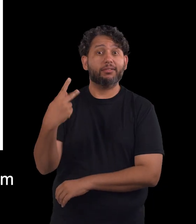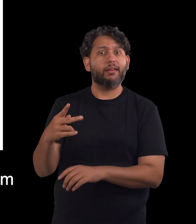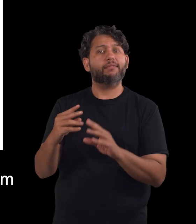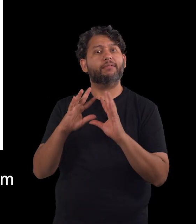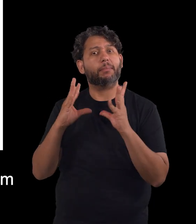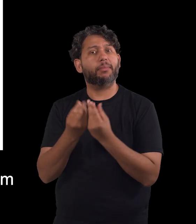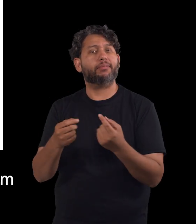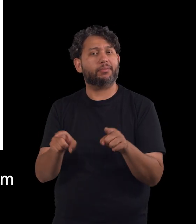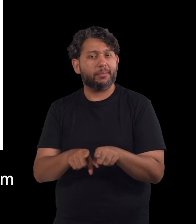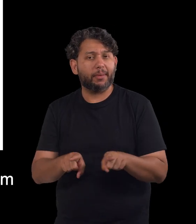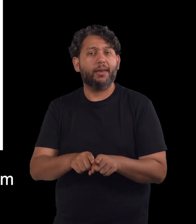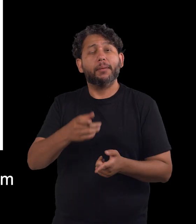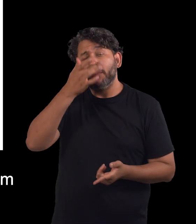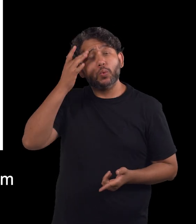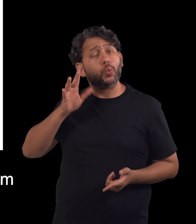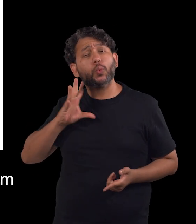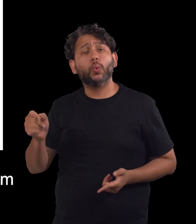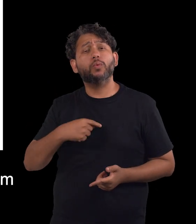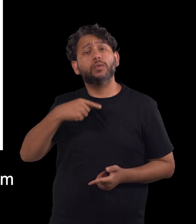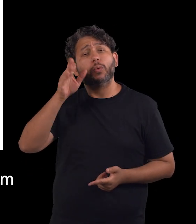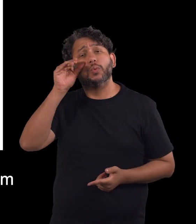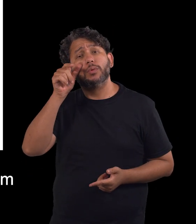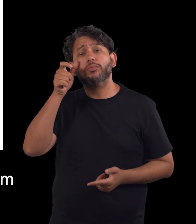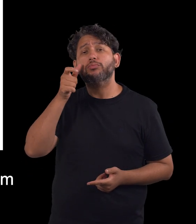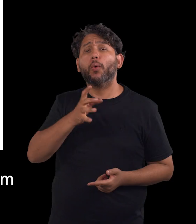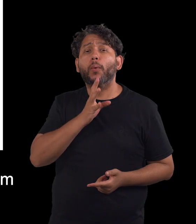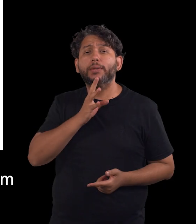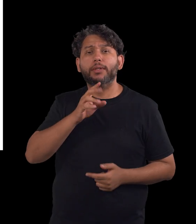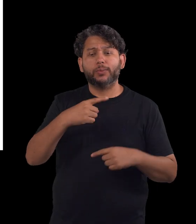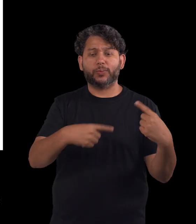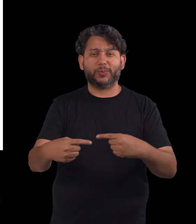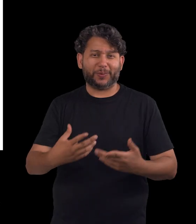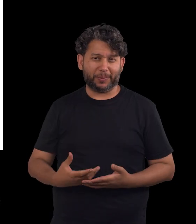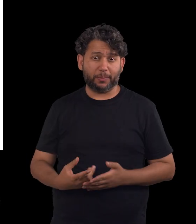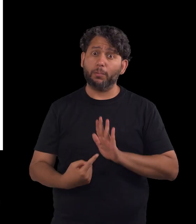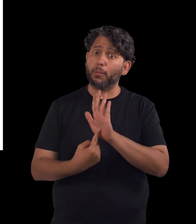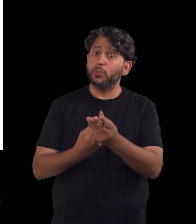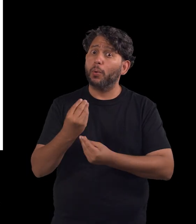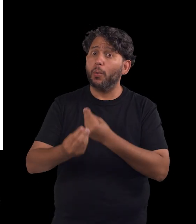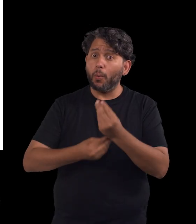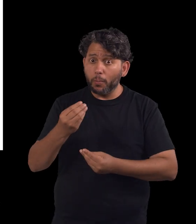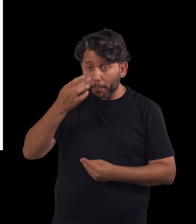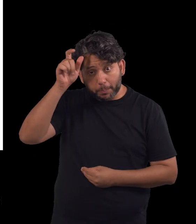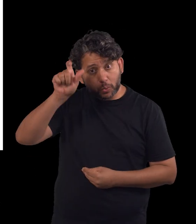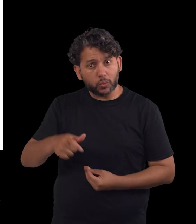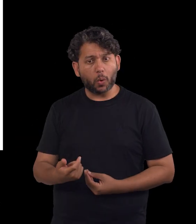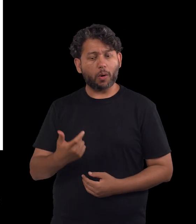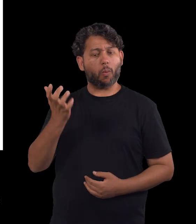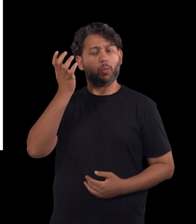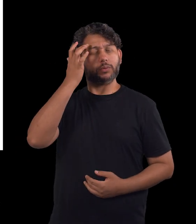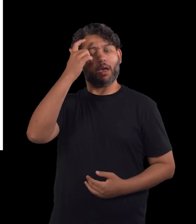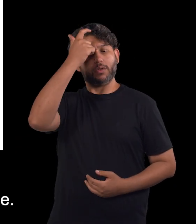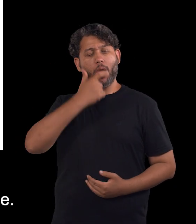seus familiares e a todos os que desejam se aprofundar no debate sobre a importância da formação de